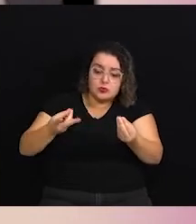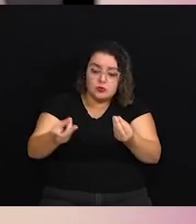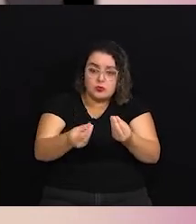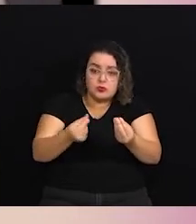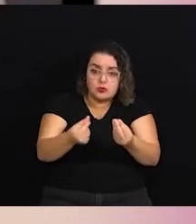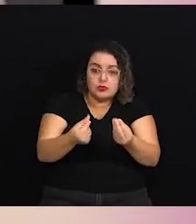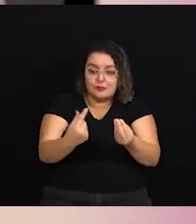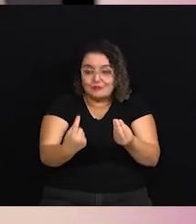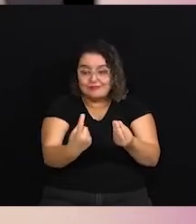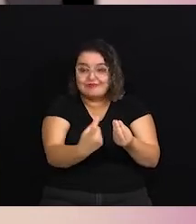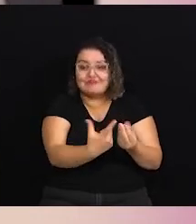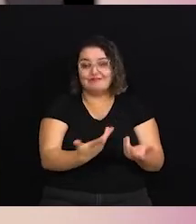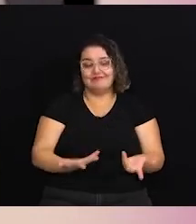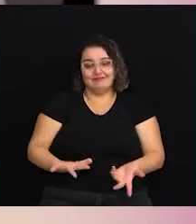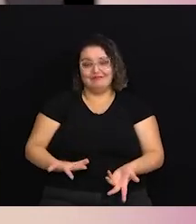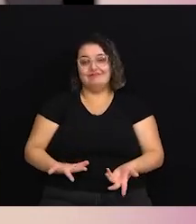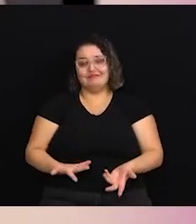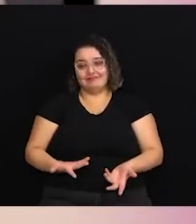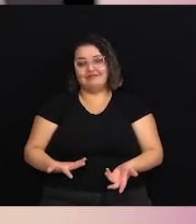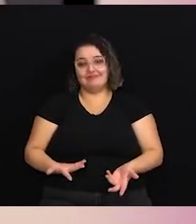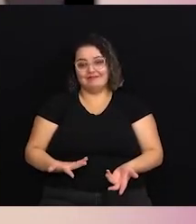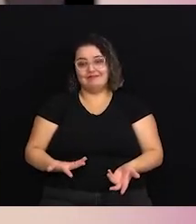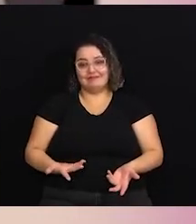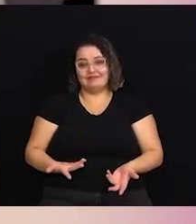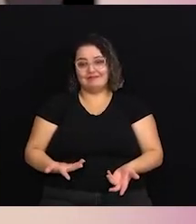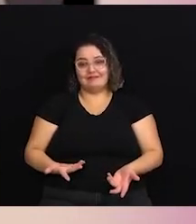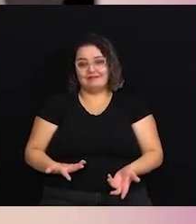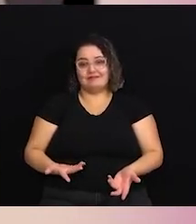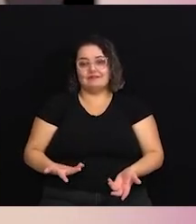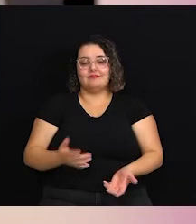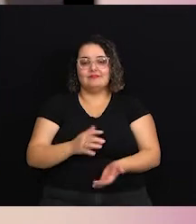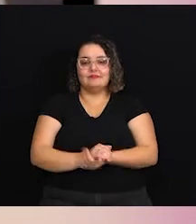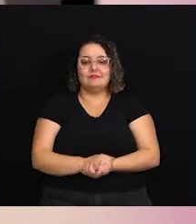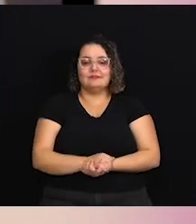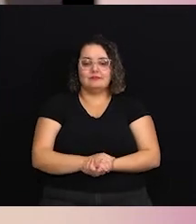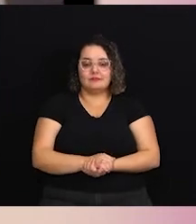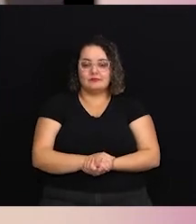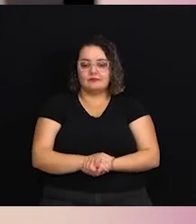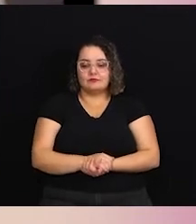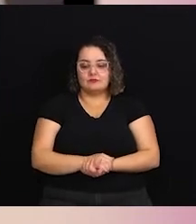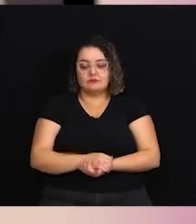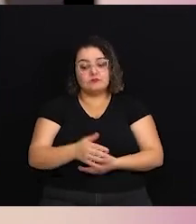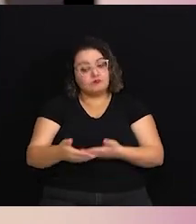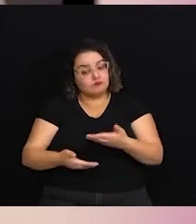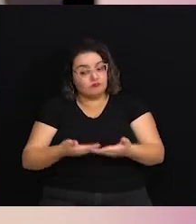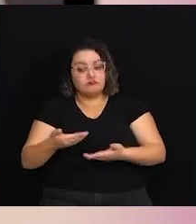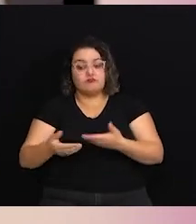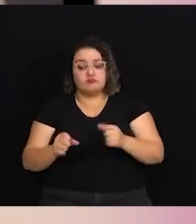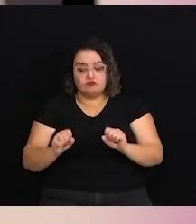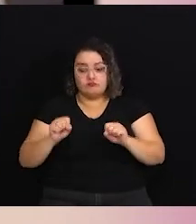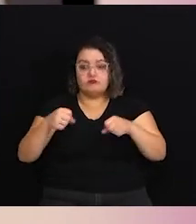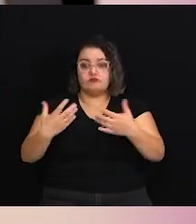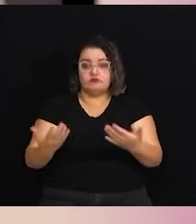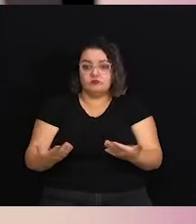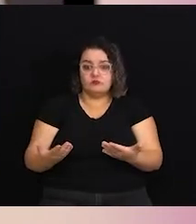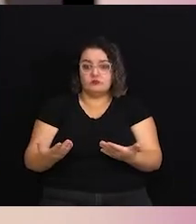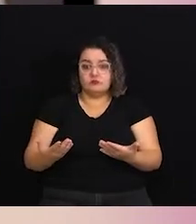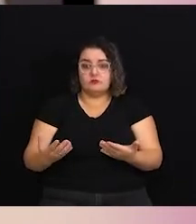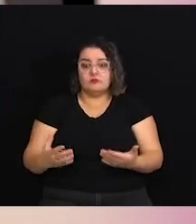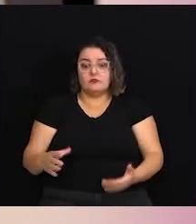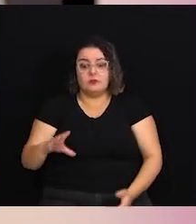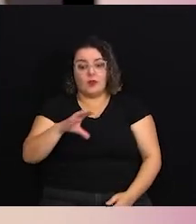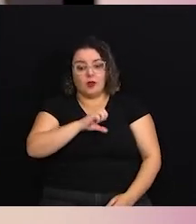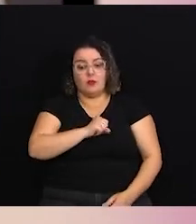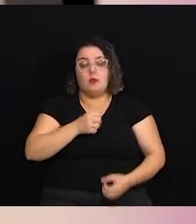e que acho que se cada um de nós ltda-assist Talvez seja a a bandeira da da vida